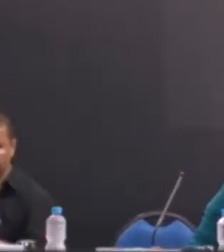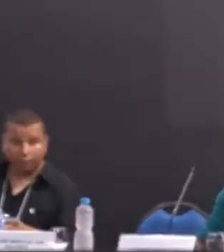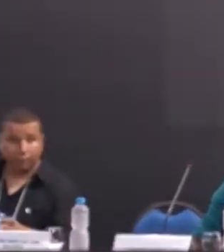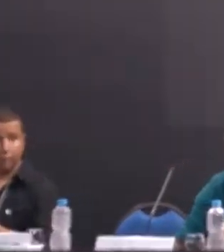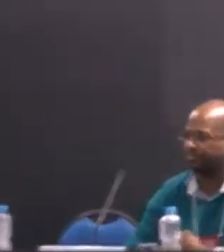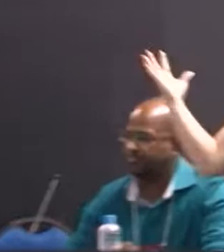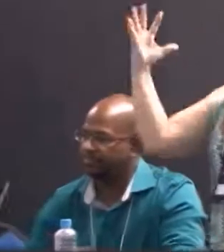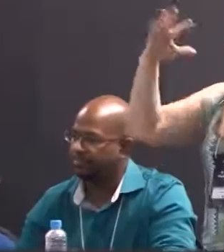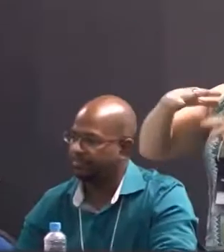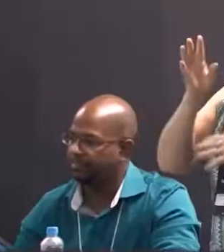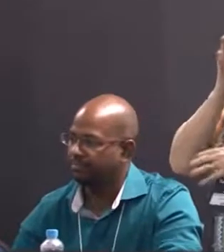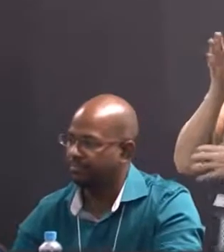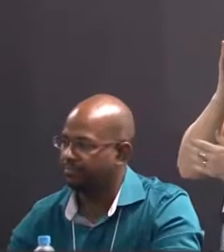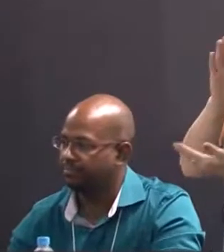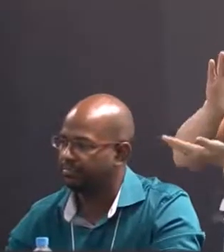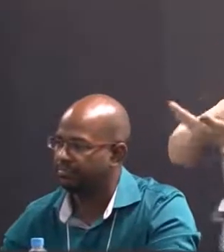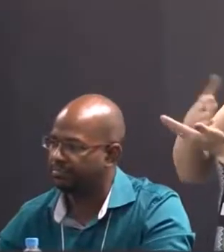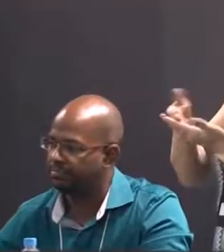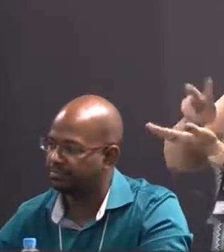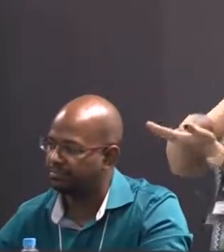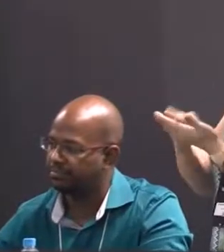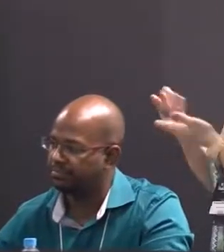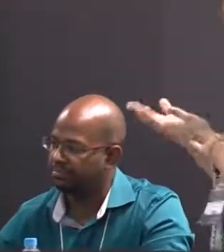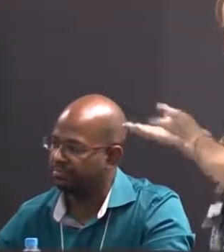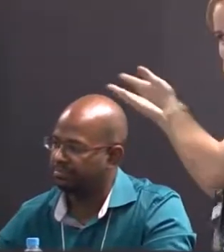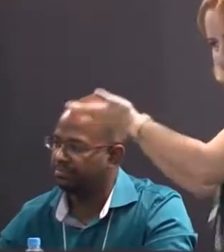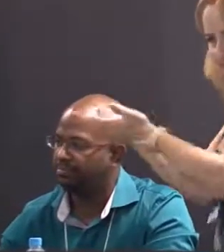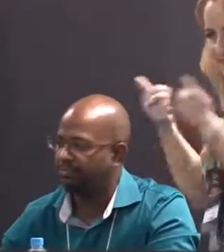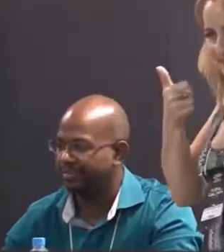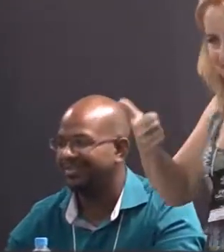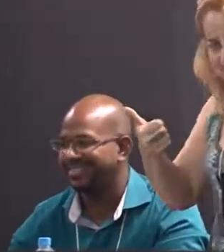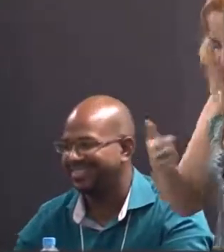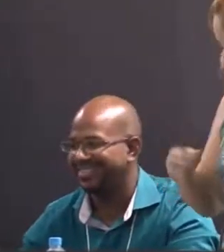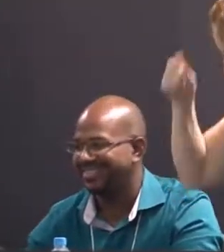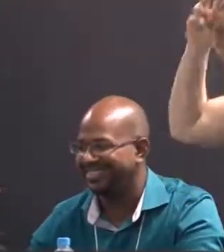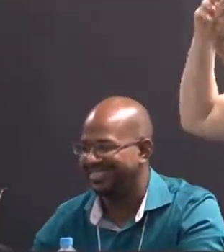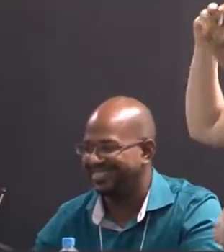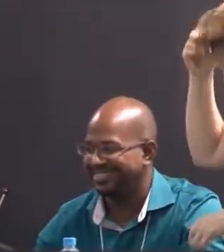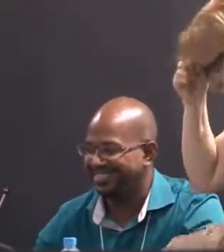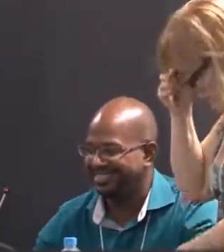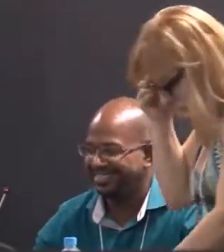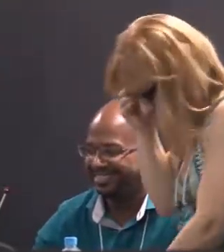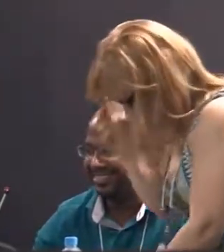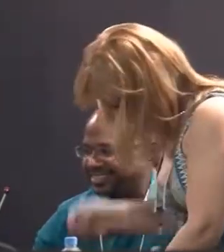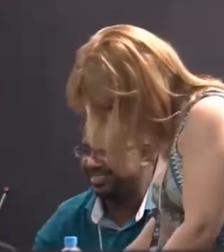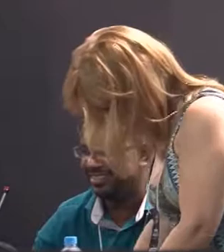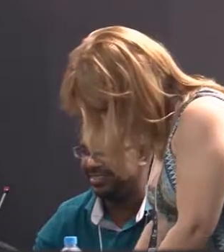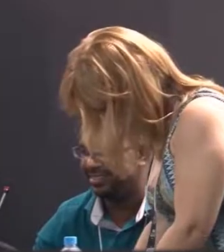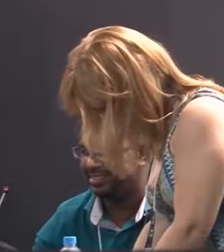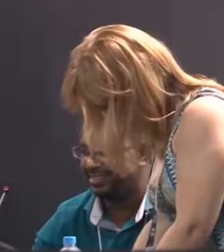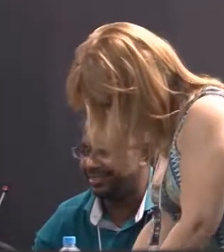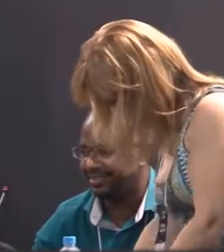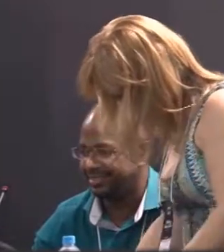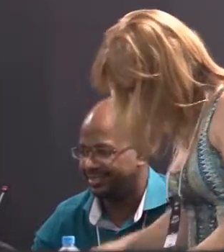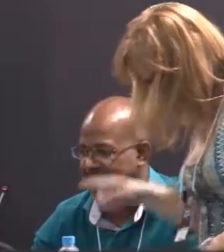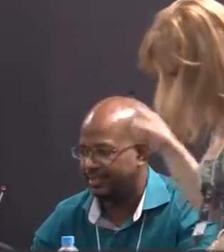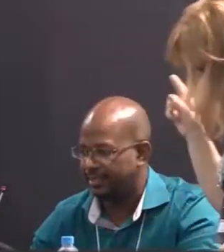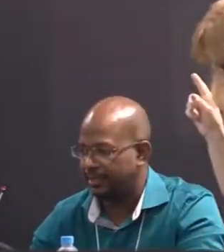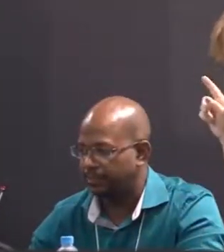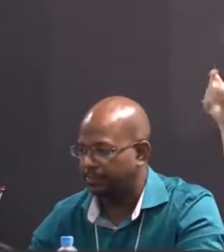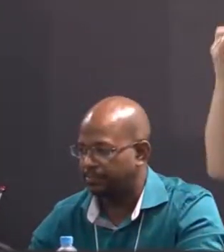Bom dia a todos. É um prazer recebê-los aqui. Receber à mesa os nossos tradutores e